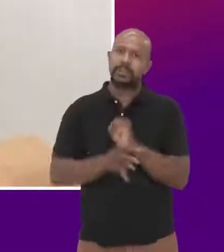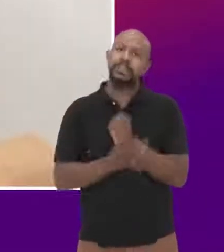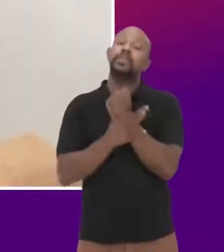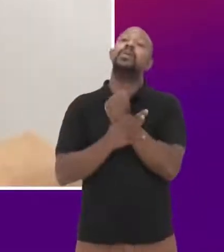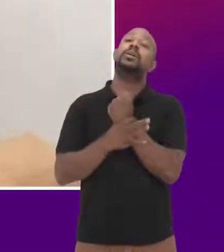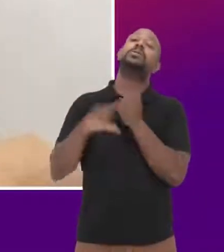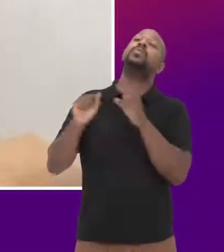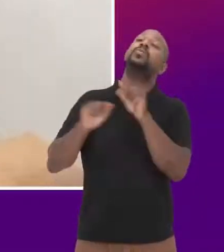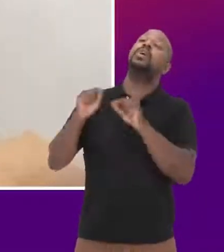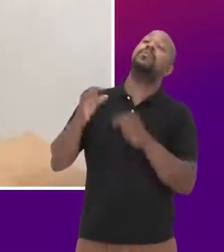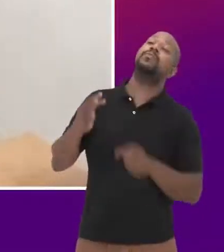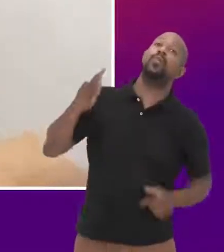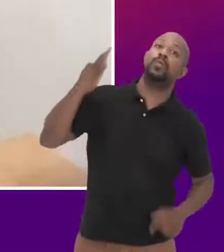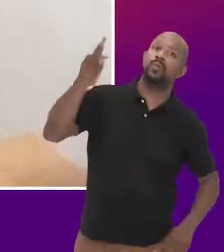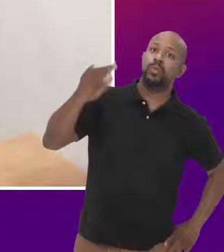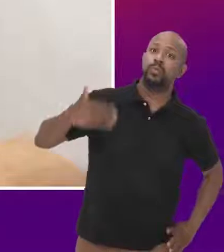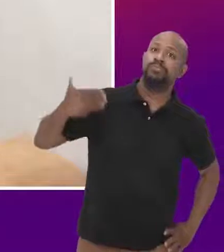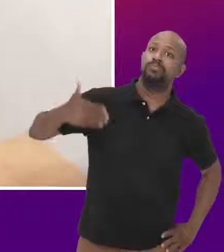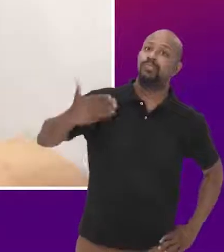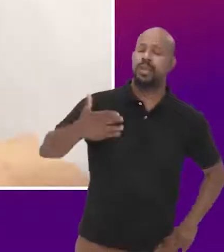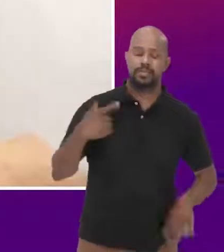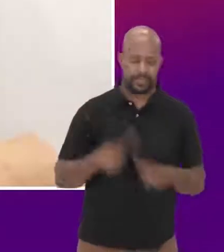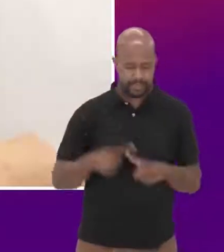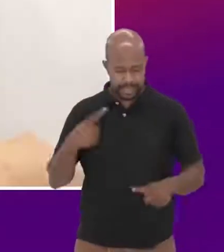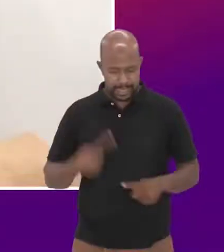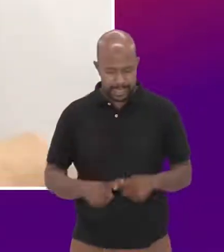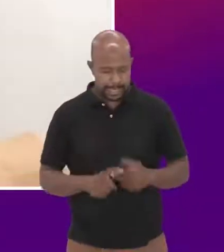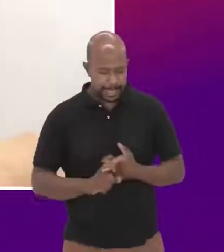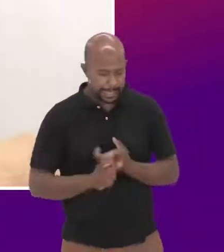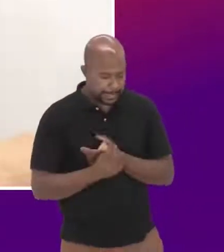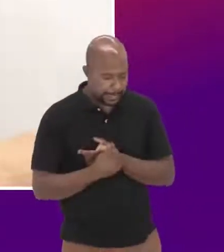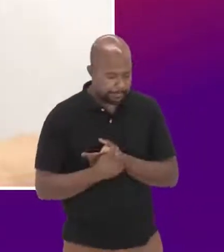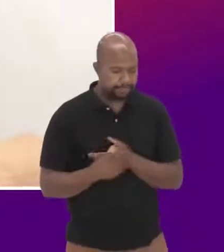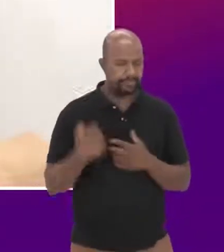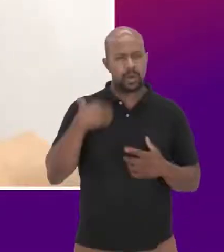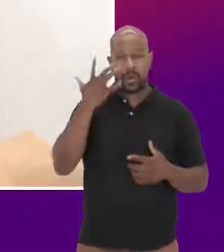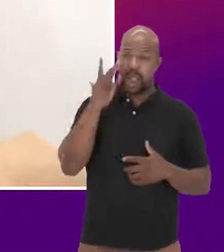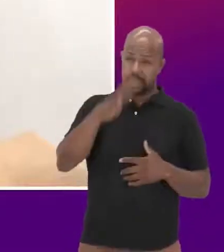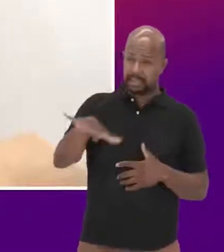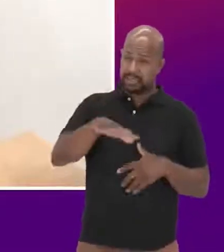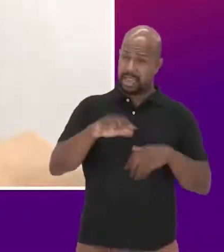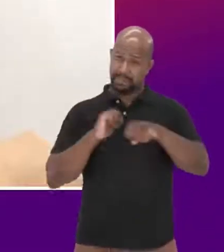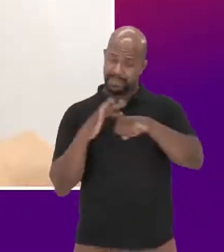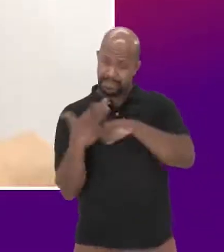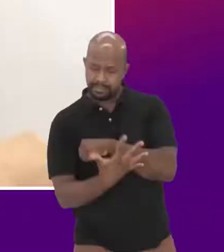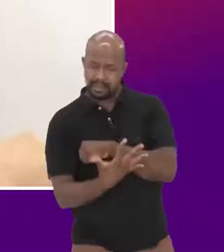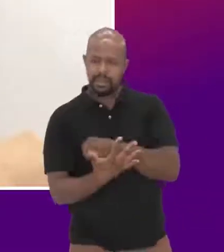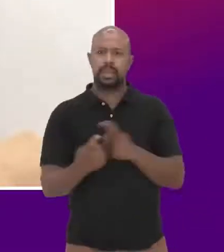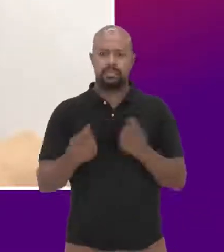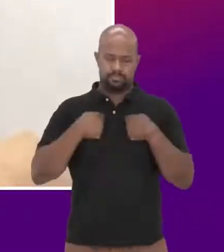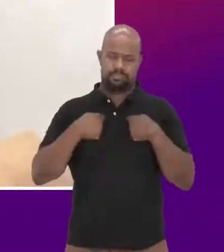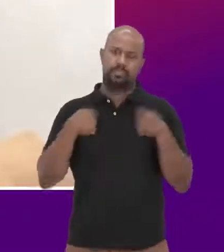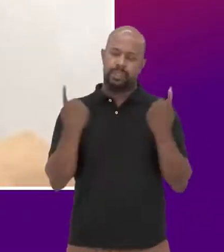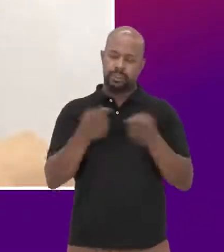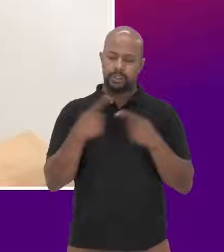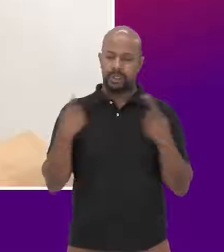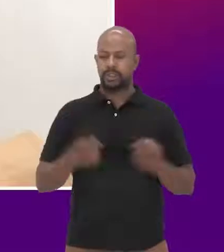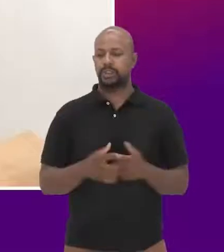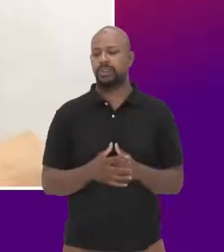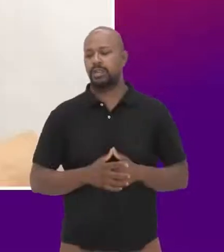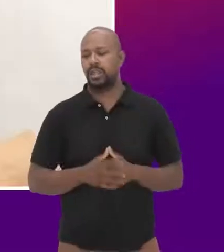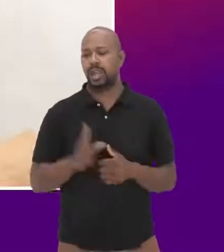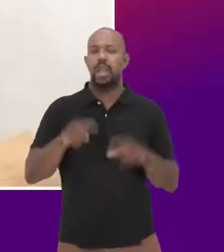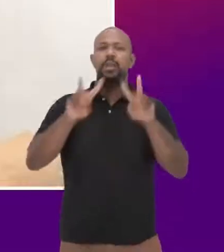do que vai ser o amanhã, né? Porque eu acho que o que a pandemia serviu para a gente